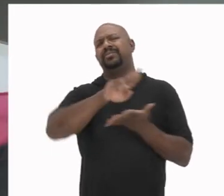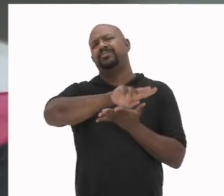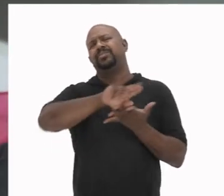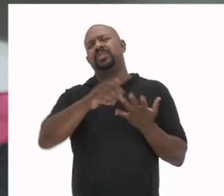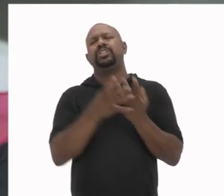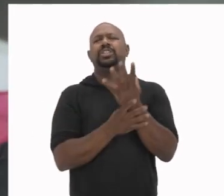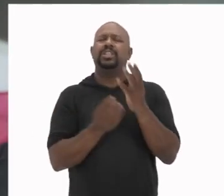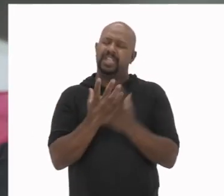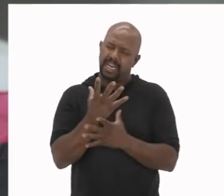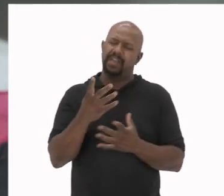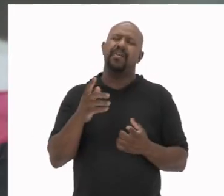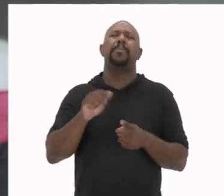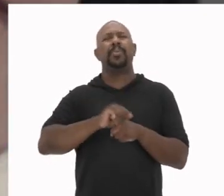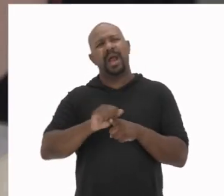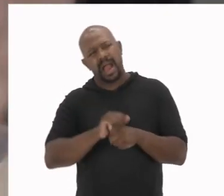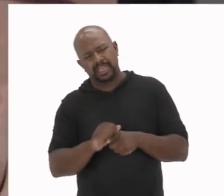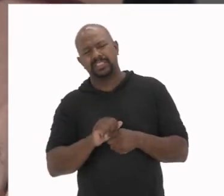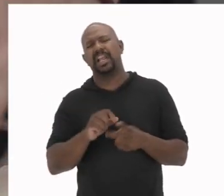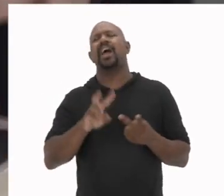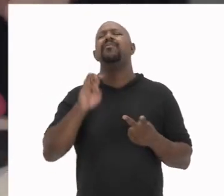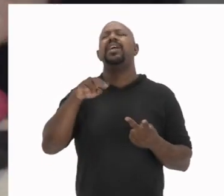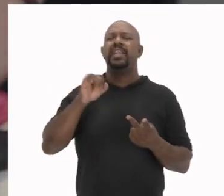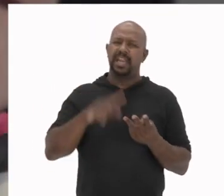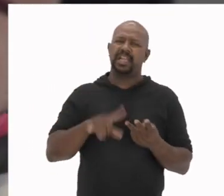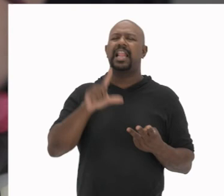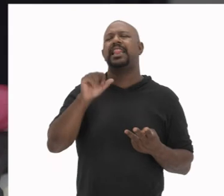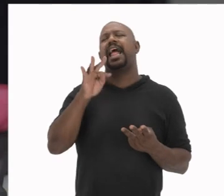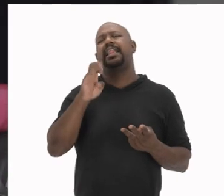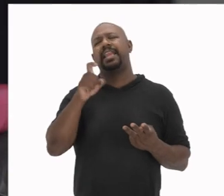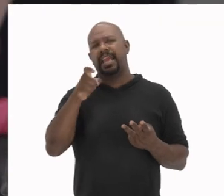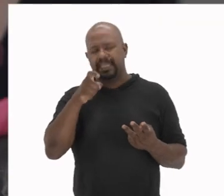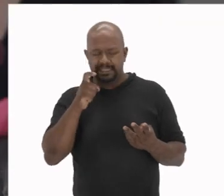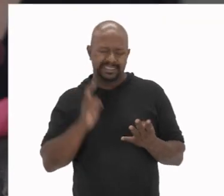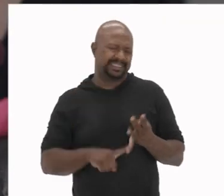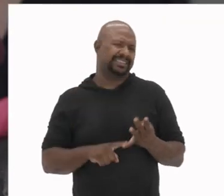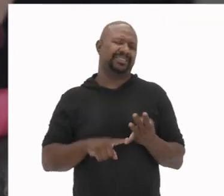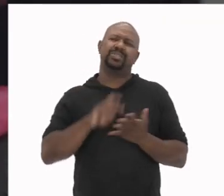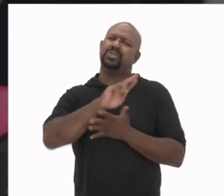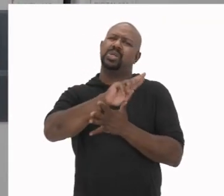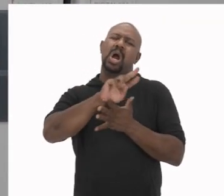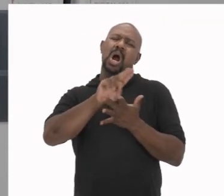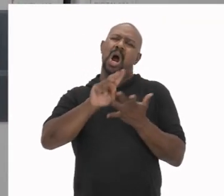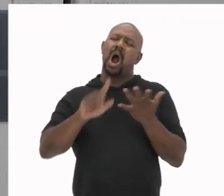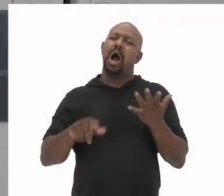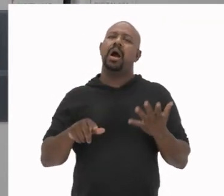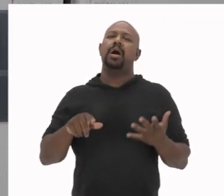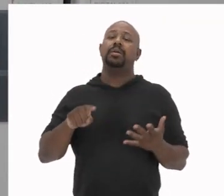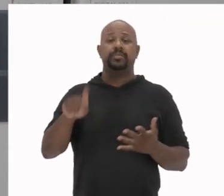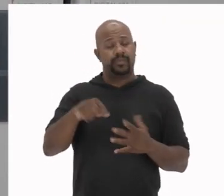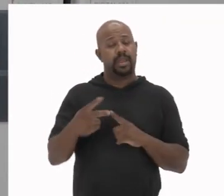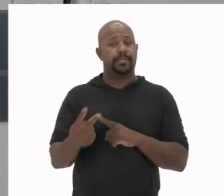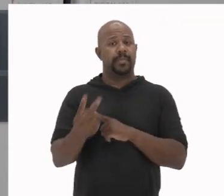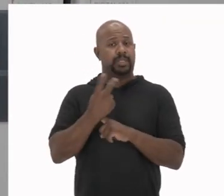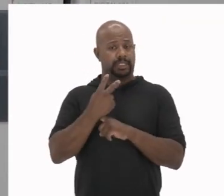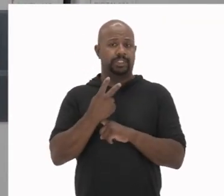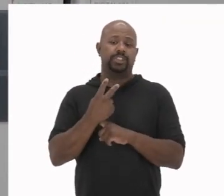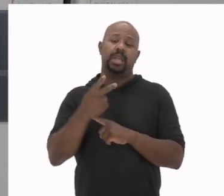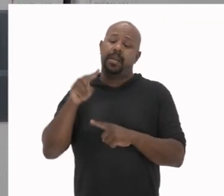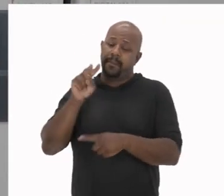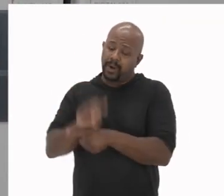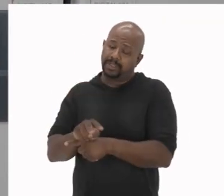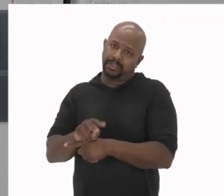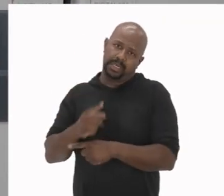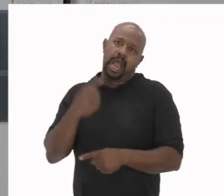aqui tem vários tipos de luva, a vinílica, de borracha, a látex. Todas elas